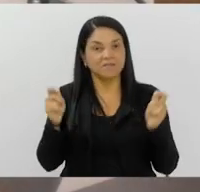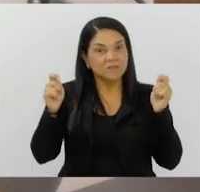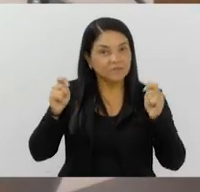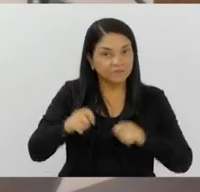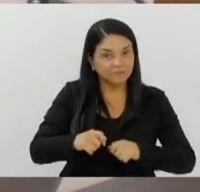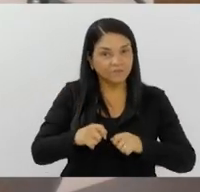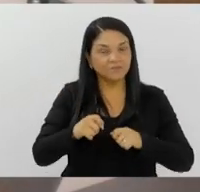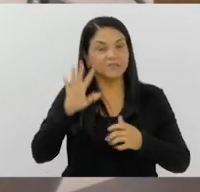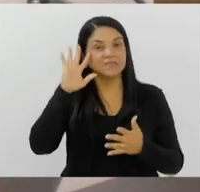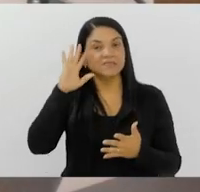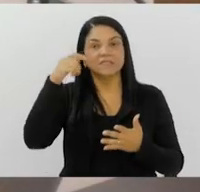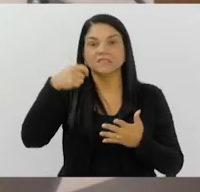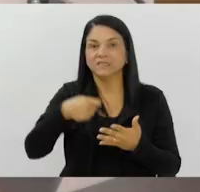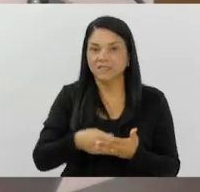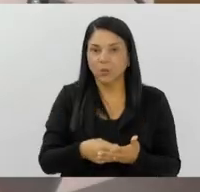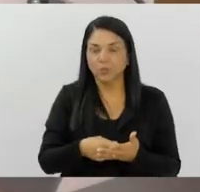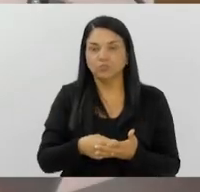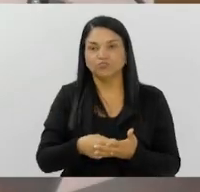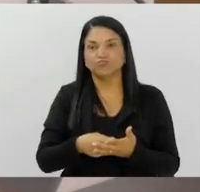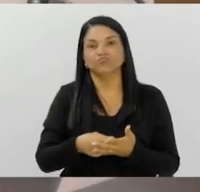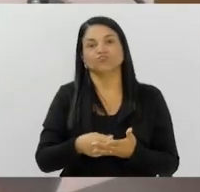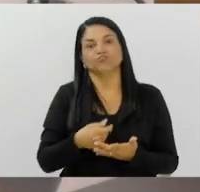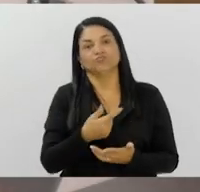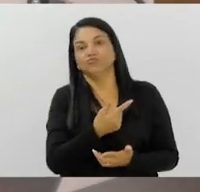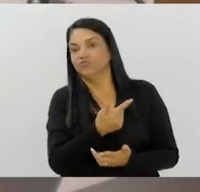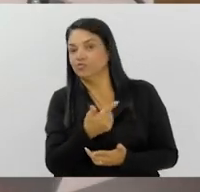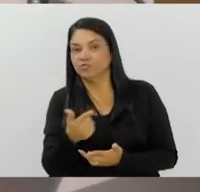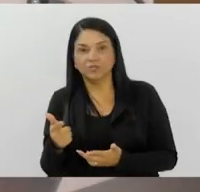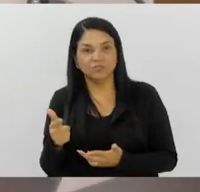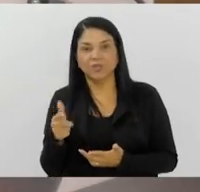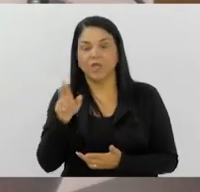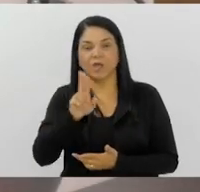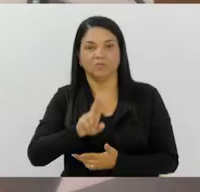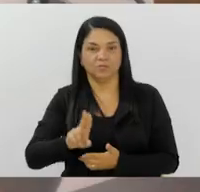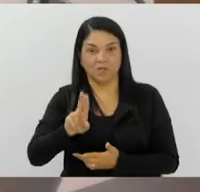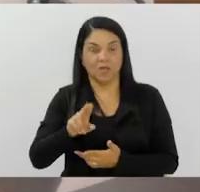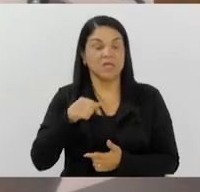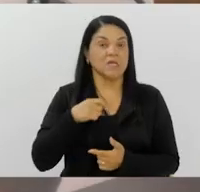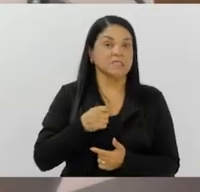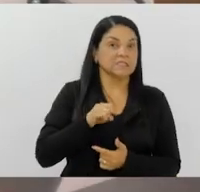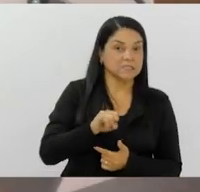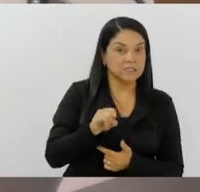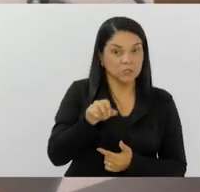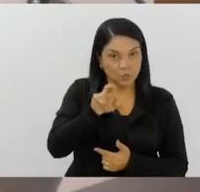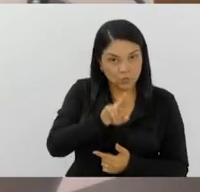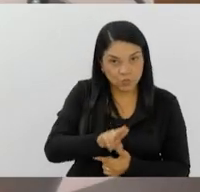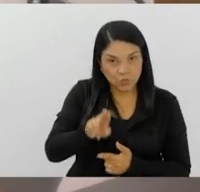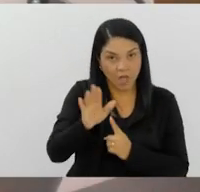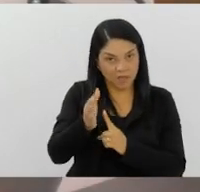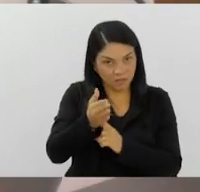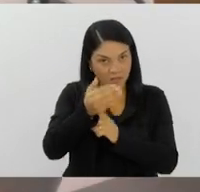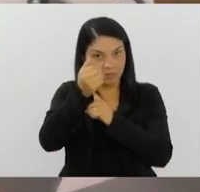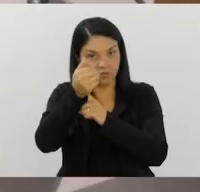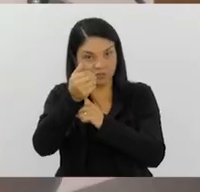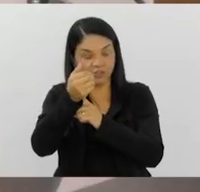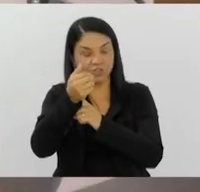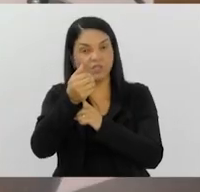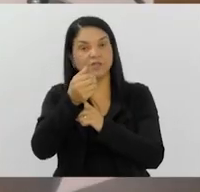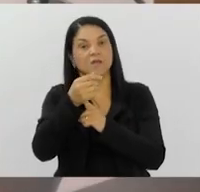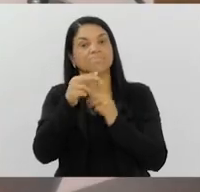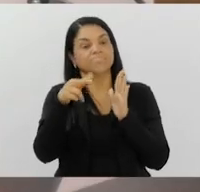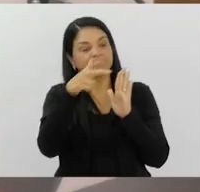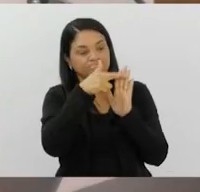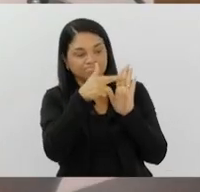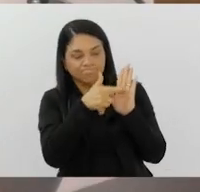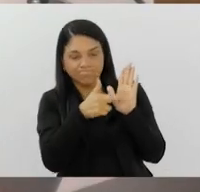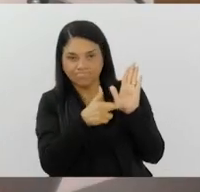gente tomar uma decisão de não usar a tecnologia ou se usar a tecnologia com uma série de salvaguardas né de restrições ou de